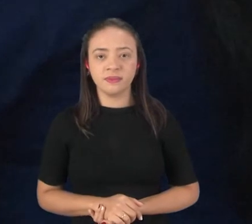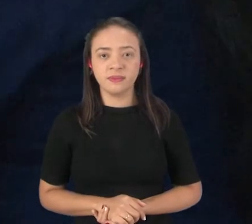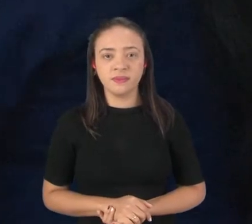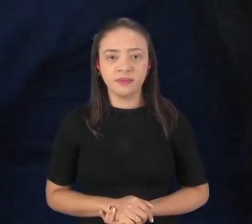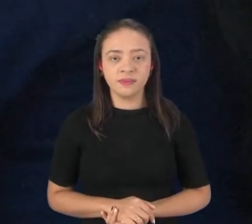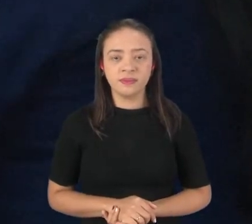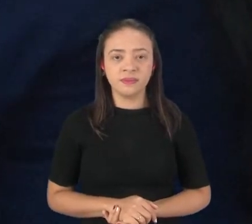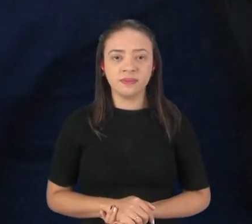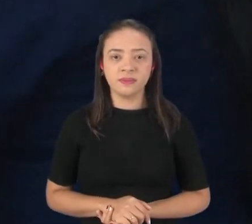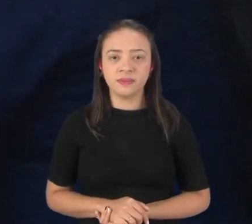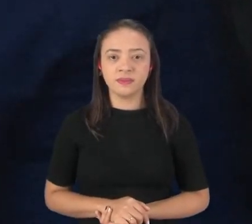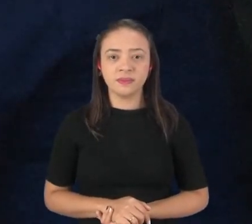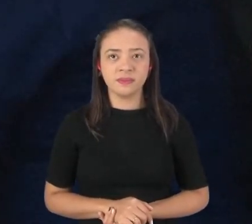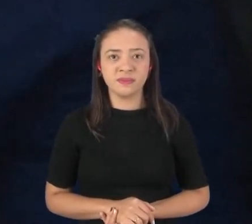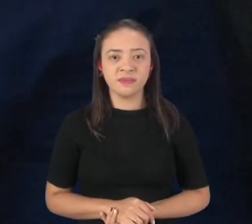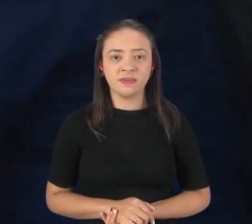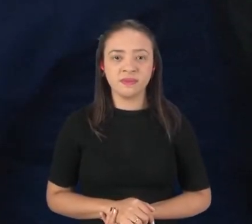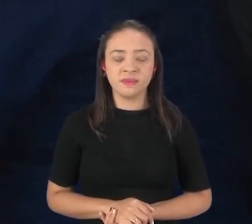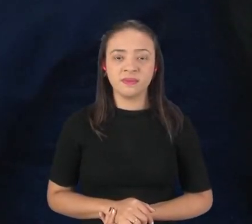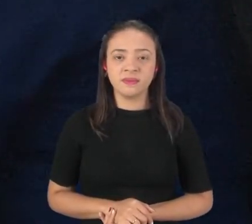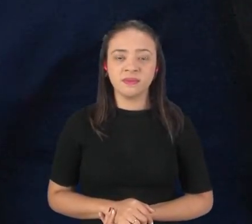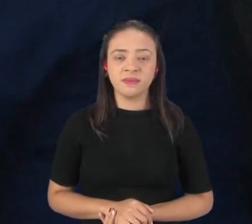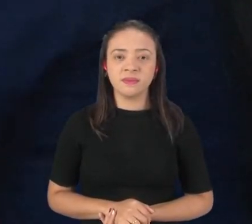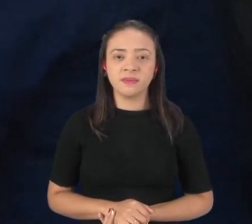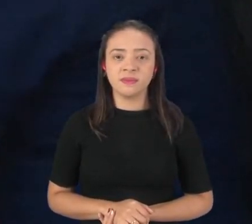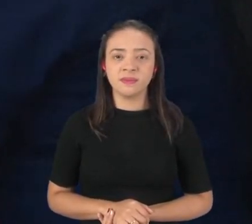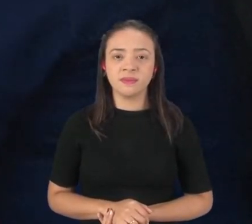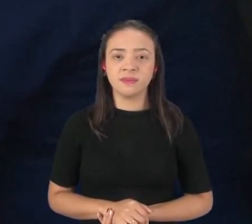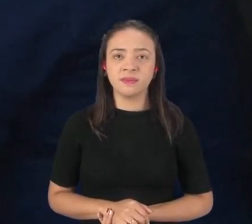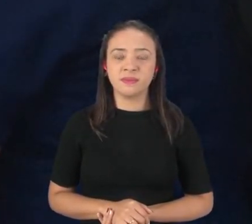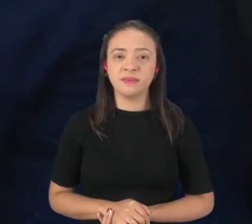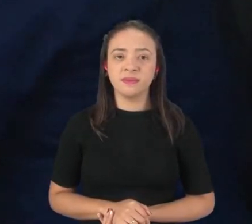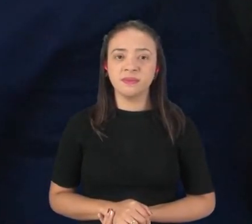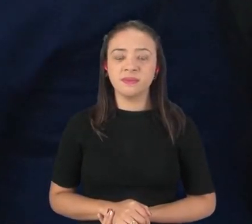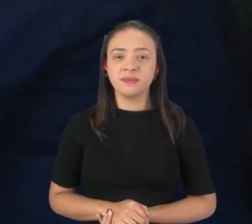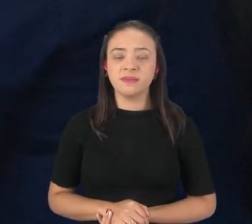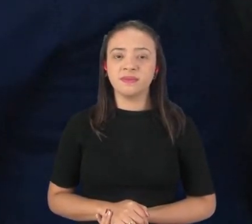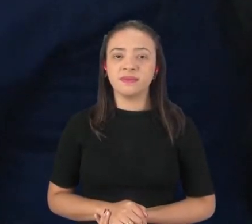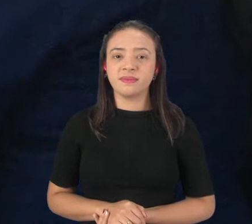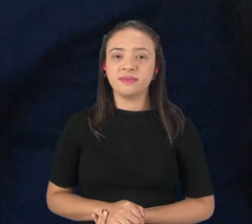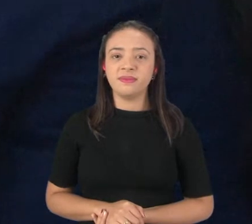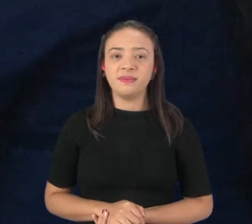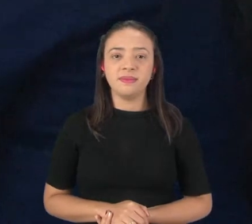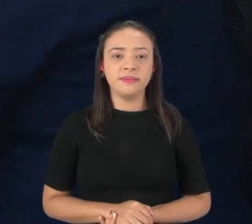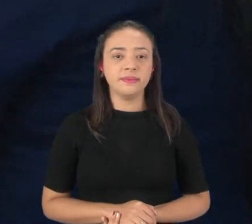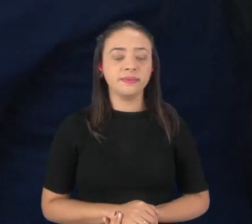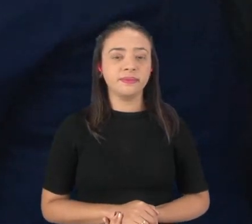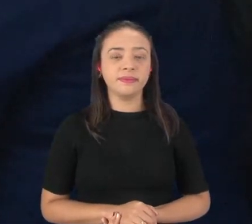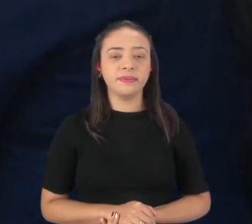Vertical é o ponto de